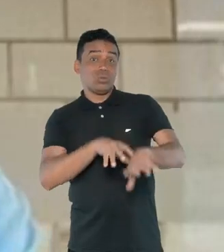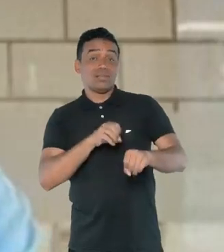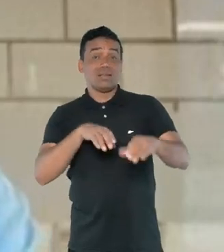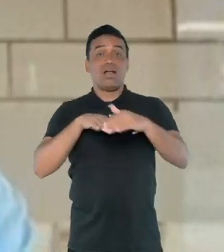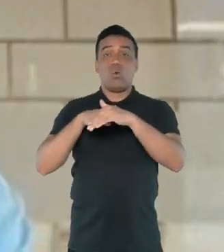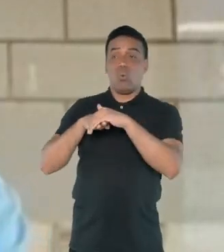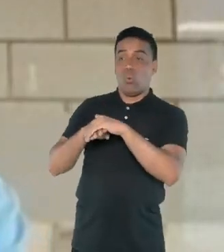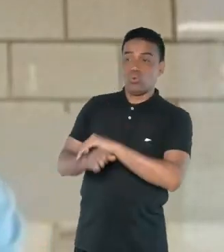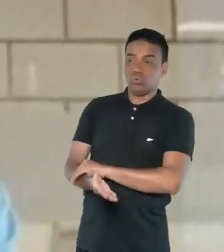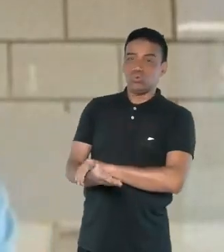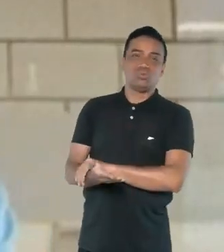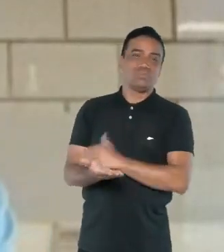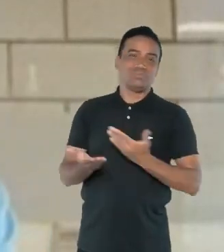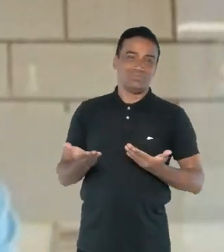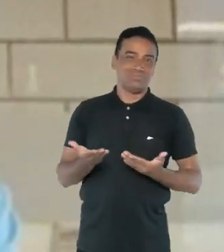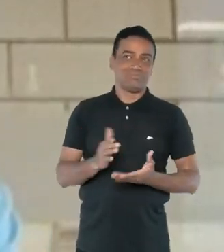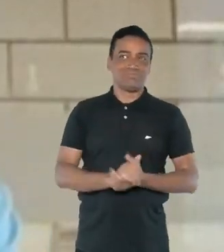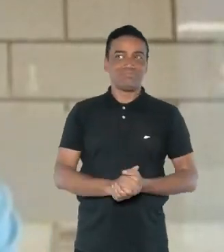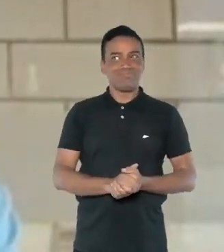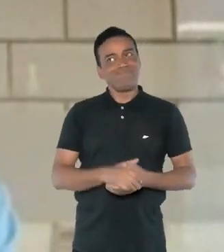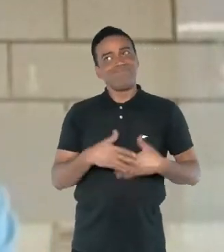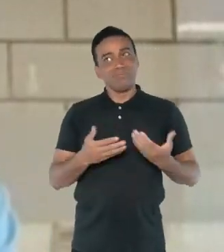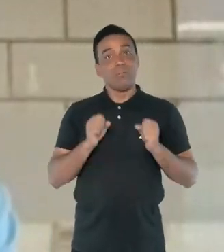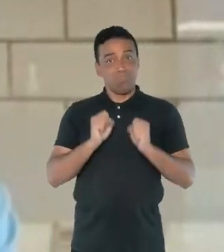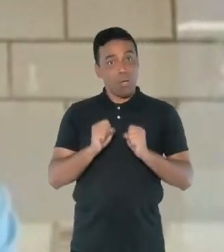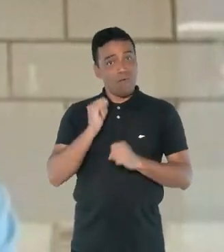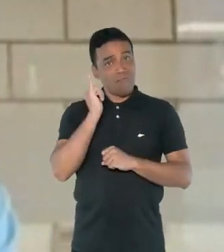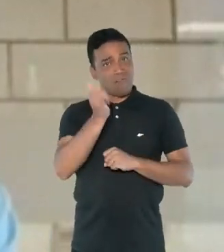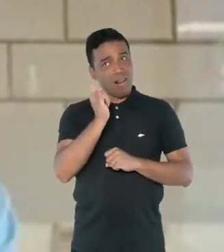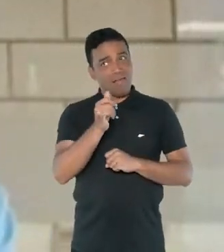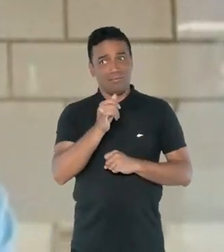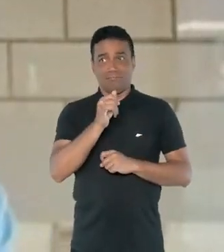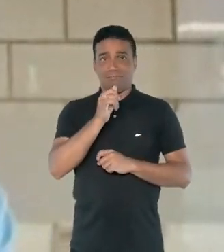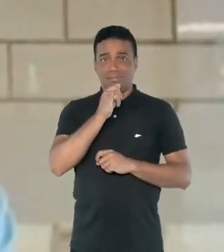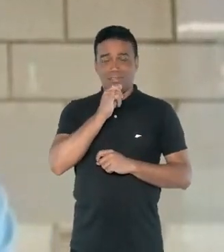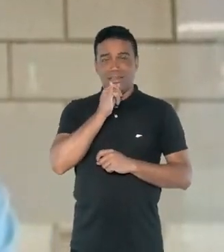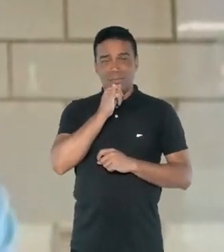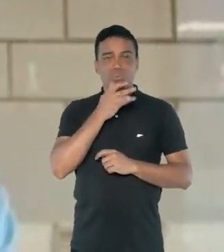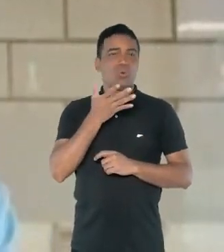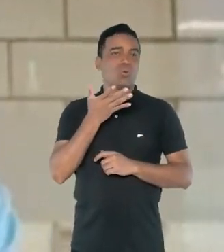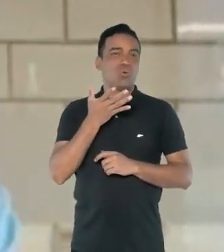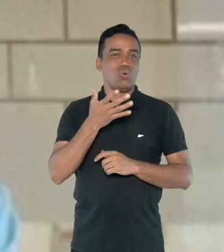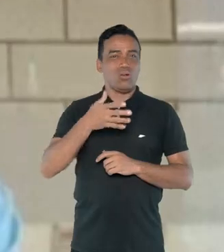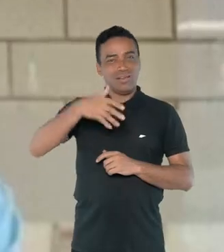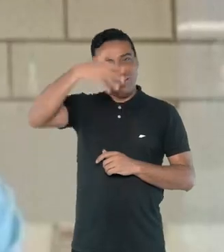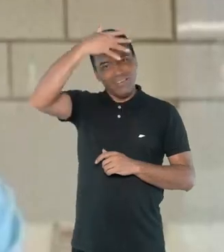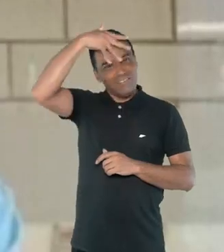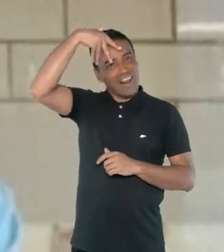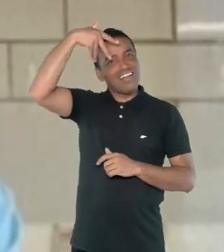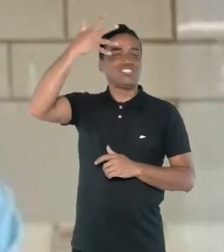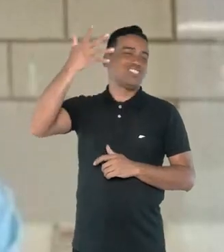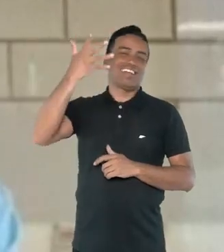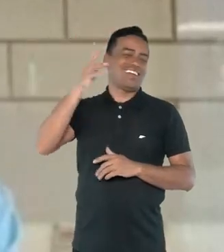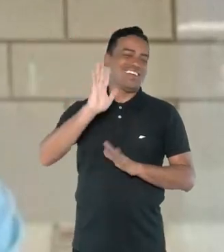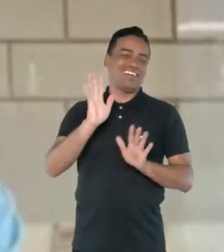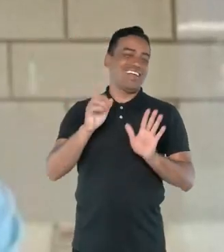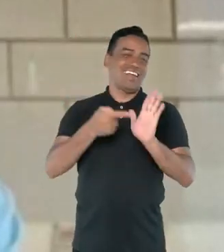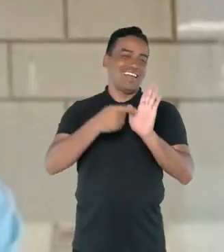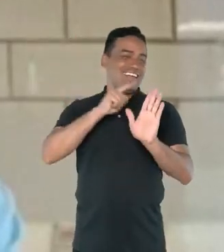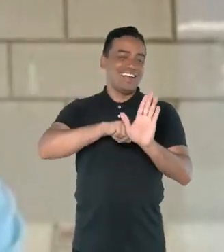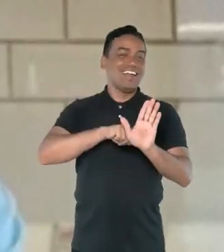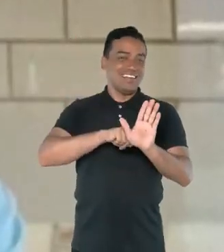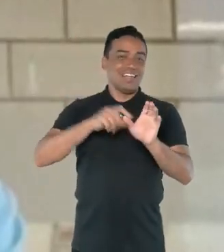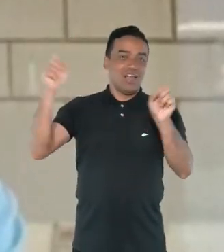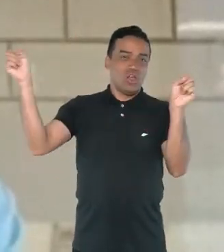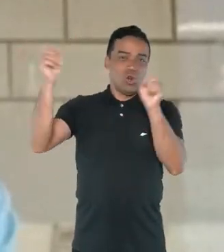costumes, né? Vamos dizer assim que a gente estaria falando do que eu chamo de as franjas ali do iluminismo, né?